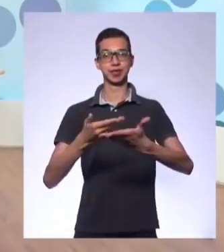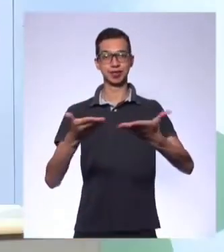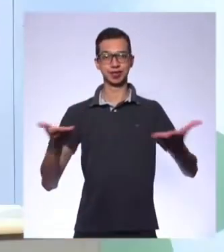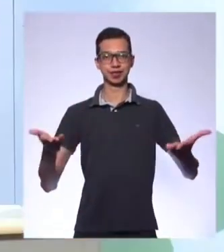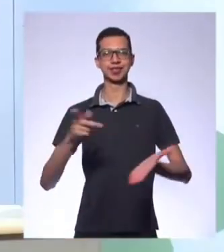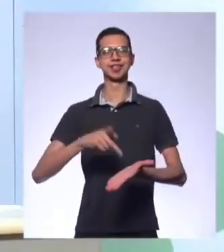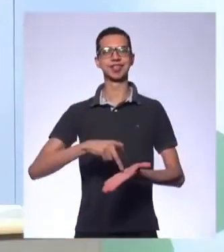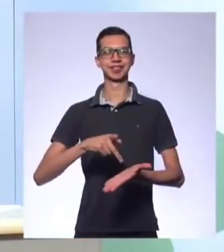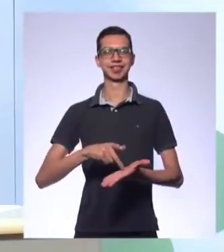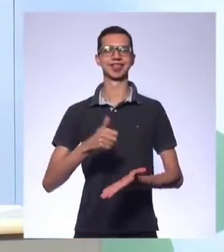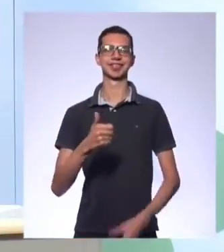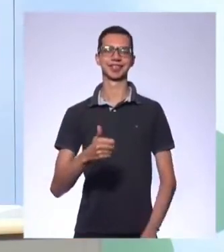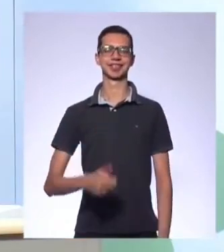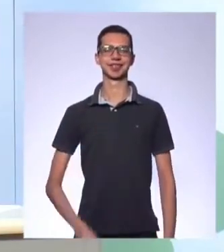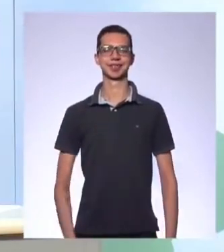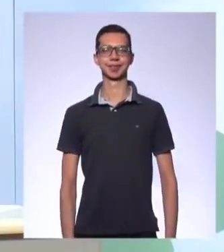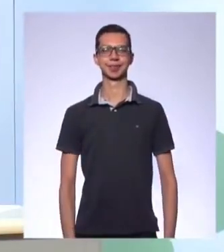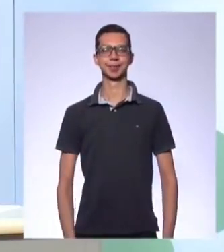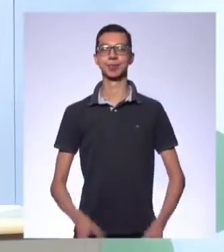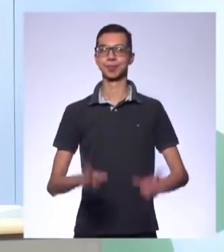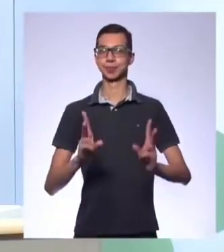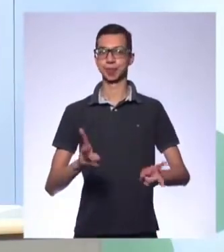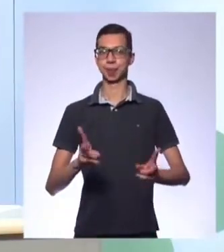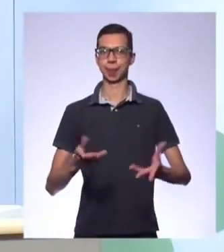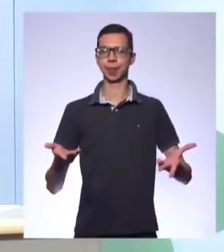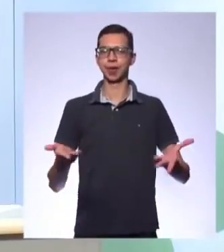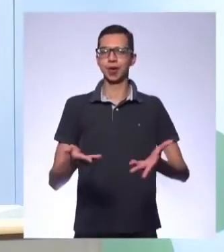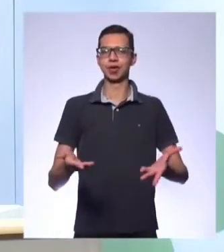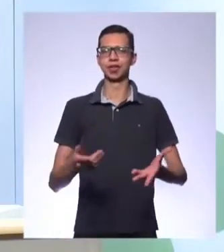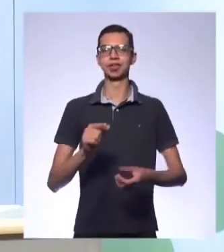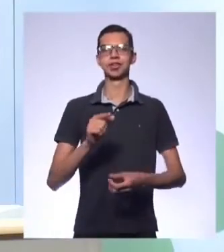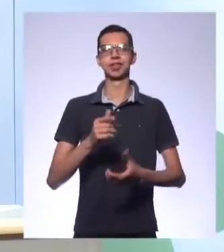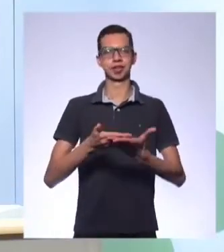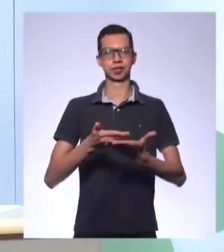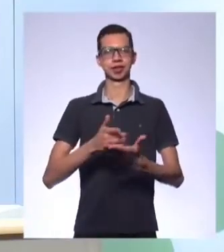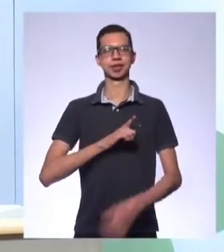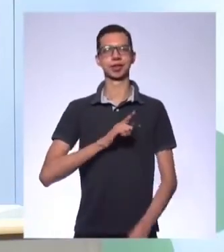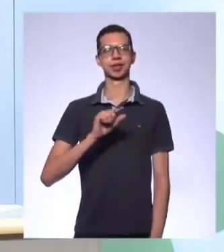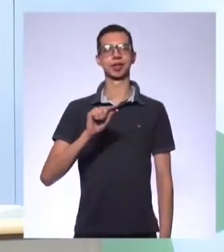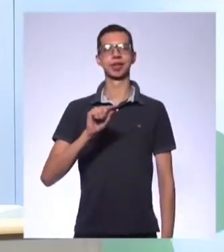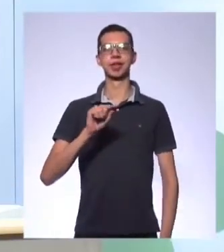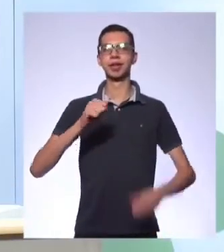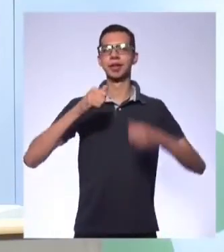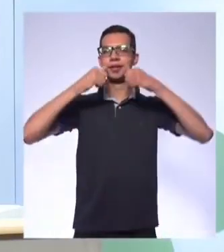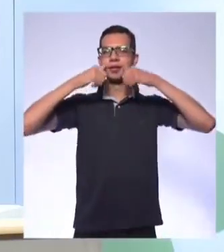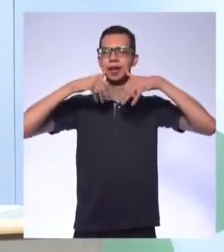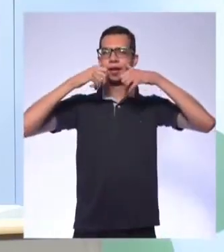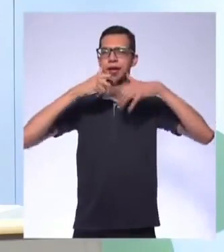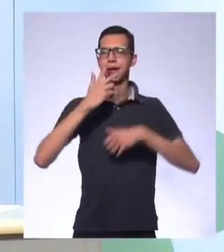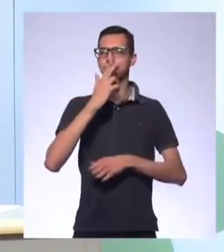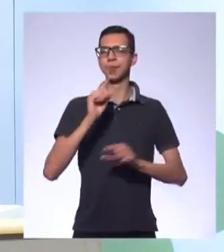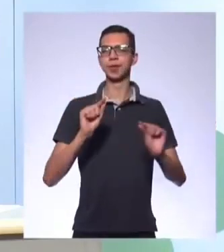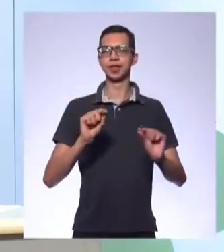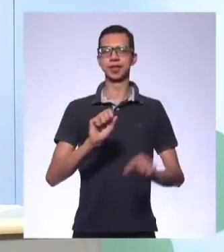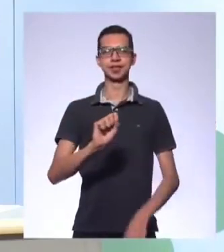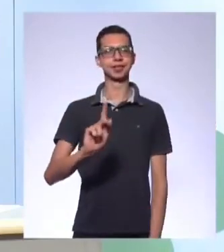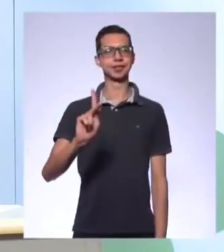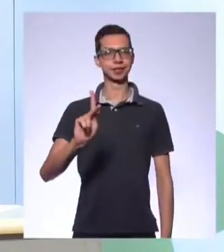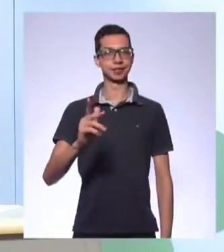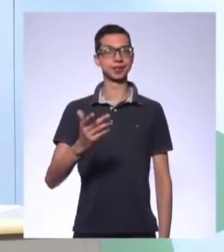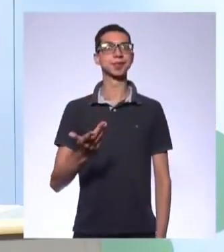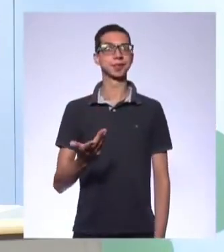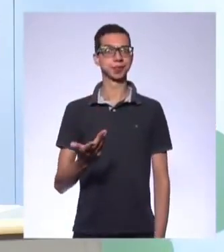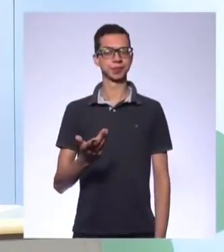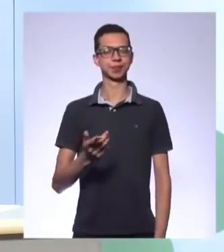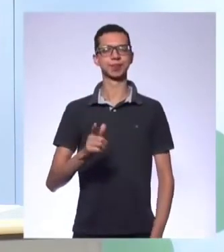todos vocês. Vamos lá. Bom, hoje a gente tem aula É Dramático Shakespeare. Olha só, vamos